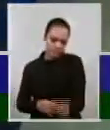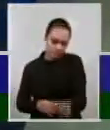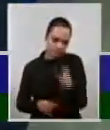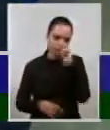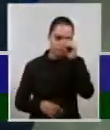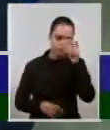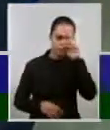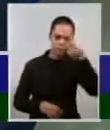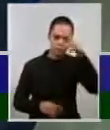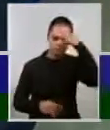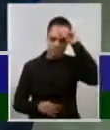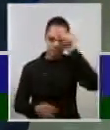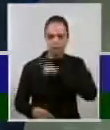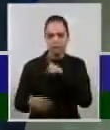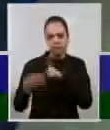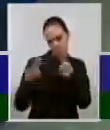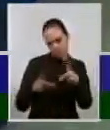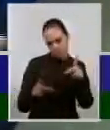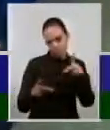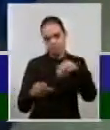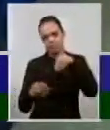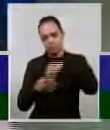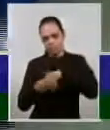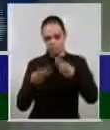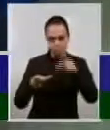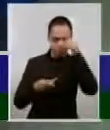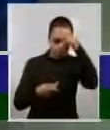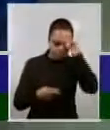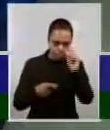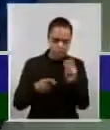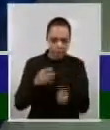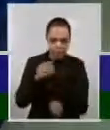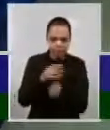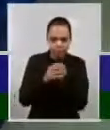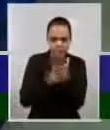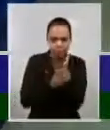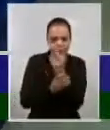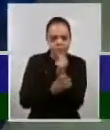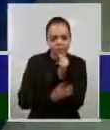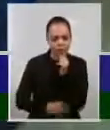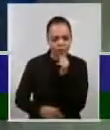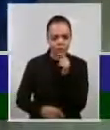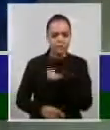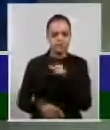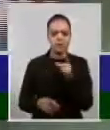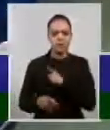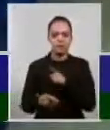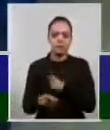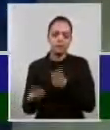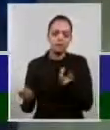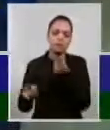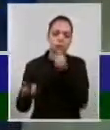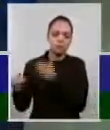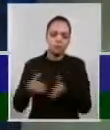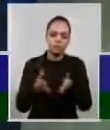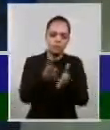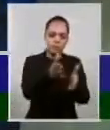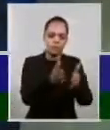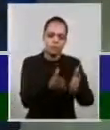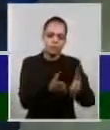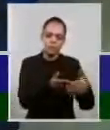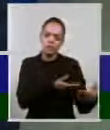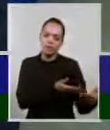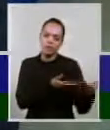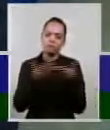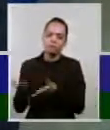produtor rural, que tem na sua propriedade uma nascente que está envolvida nos rios que abastecem as